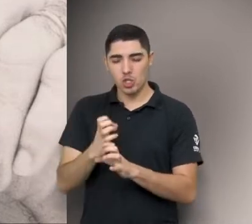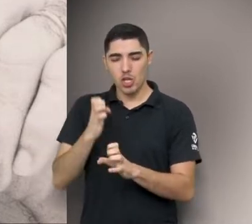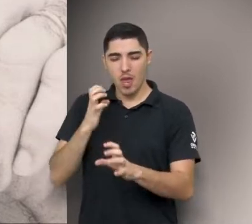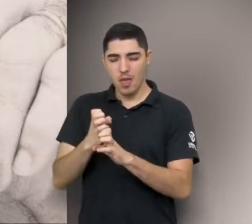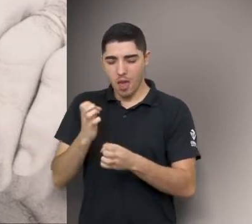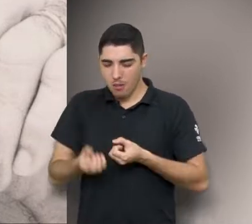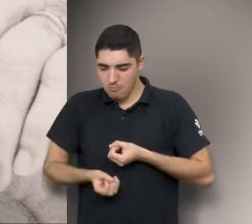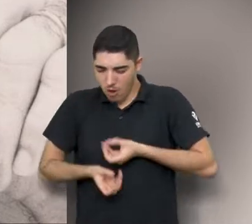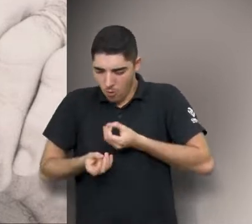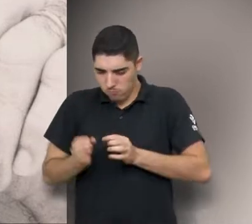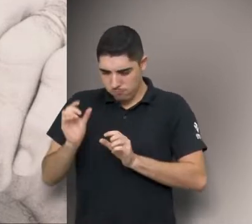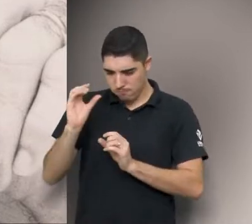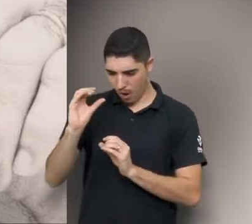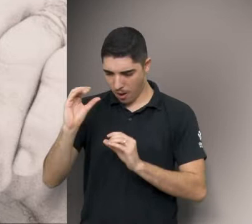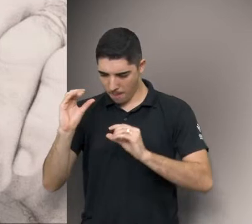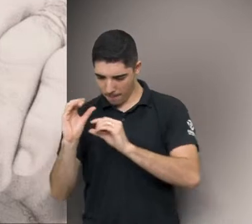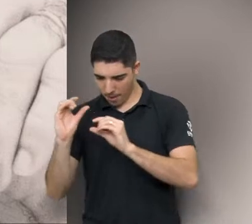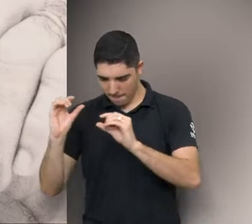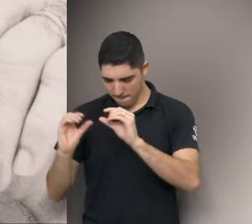né?